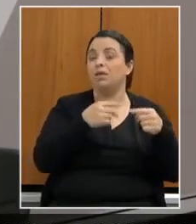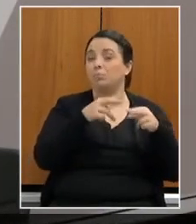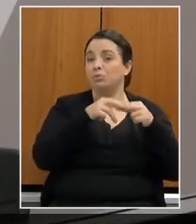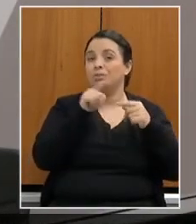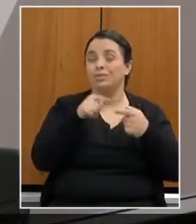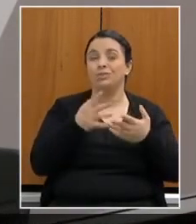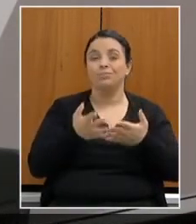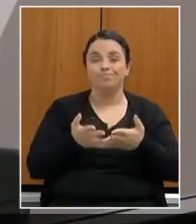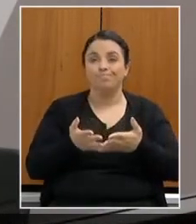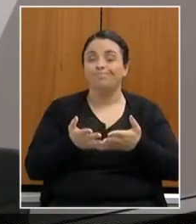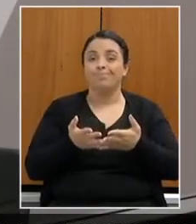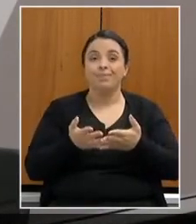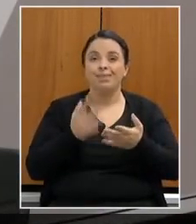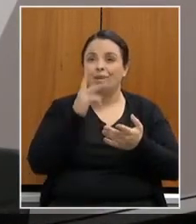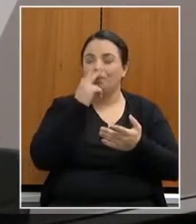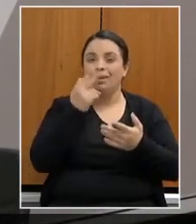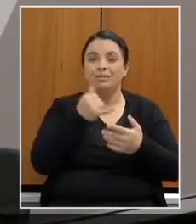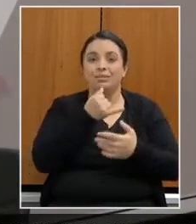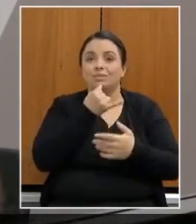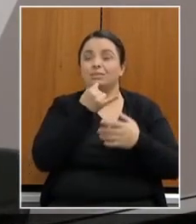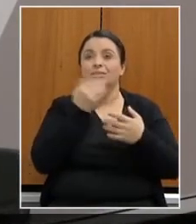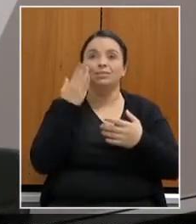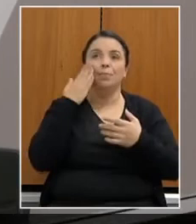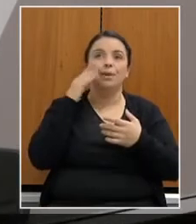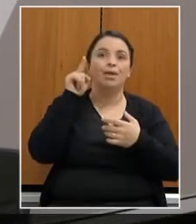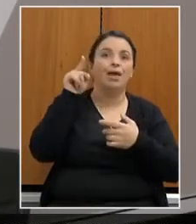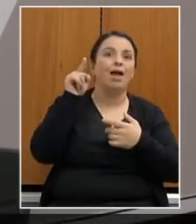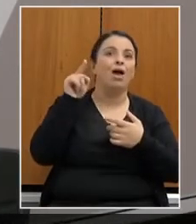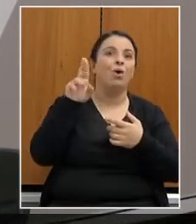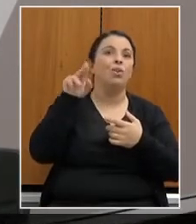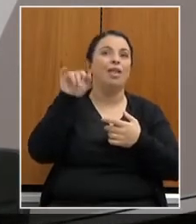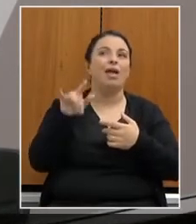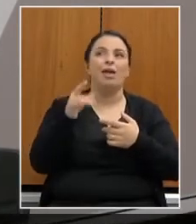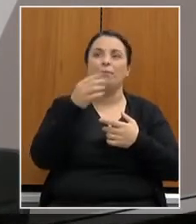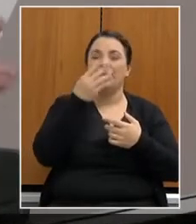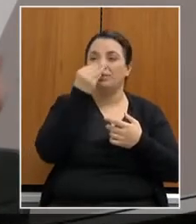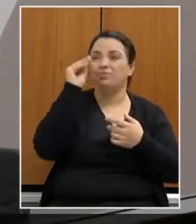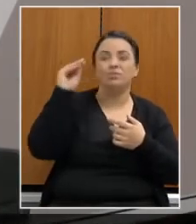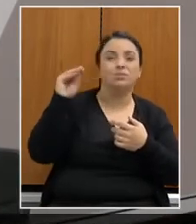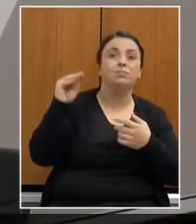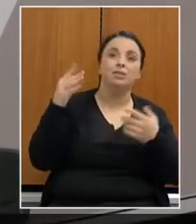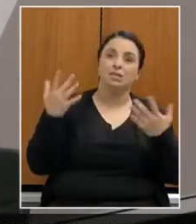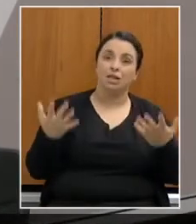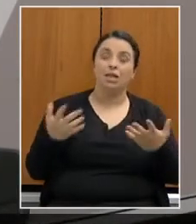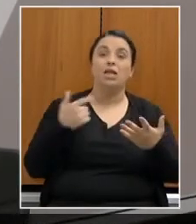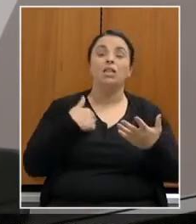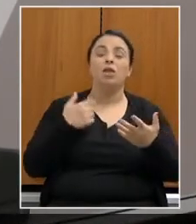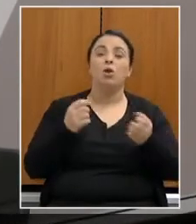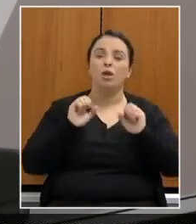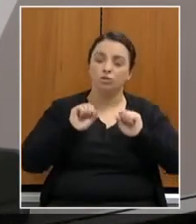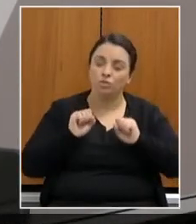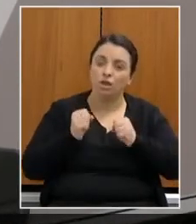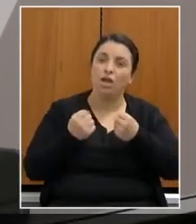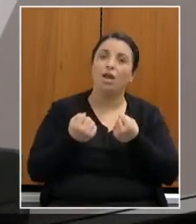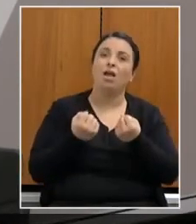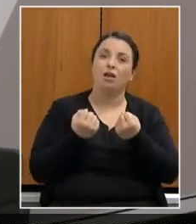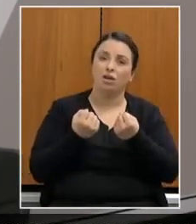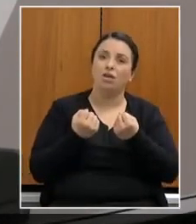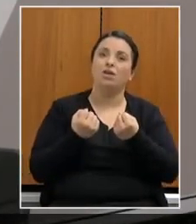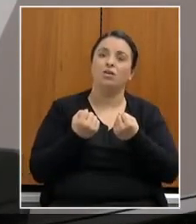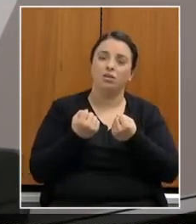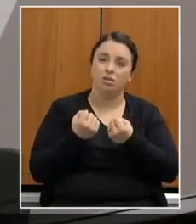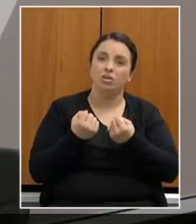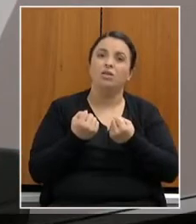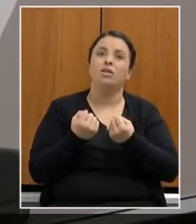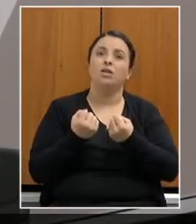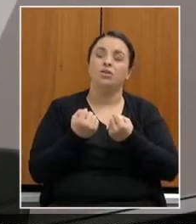meio latente saber que ali é uma região que está um pouco abandonada dessa questão então trago só aqui mais uma vez a presença de